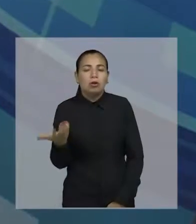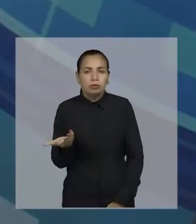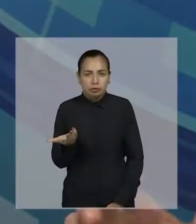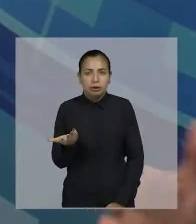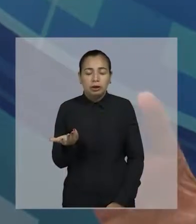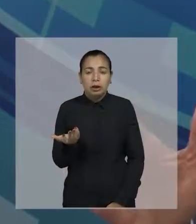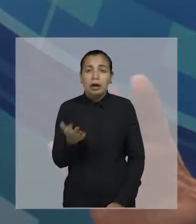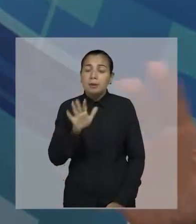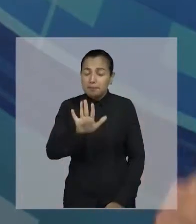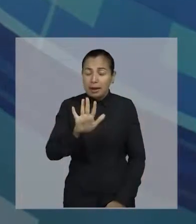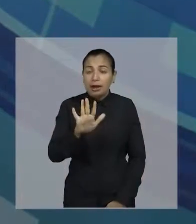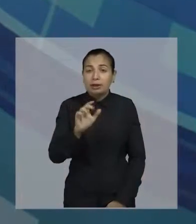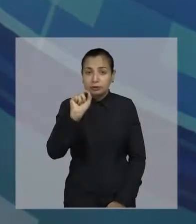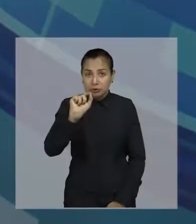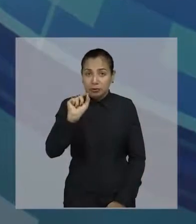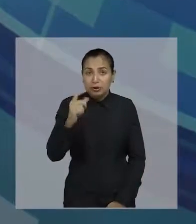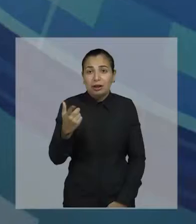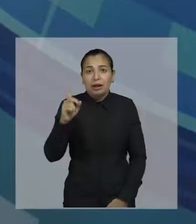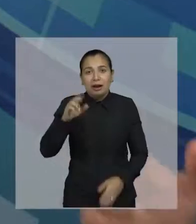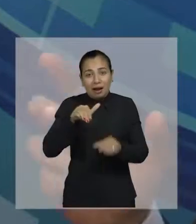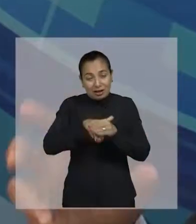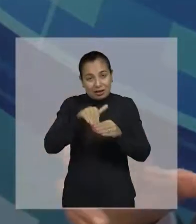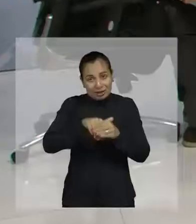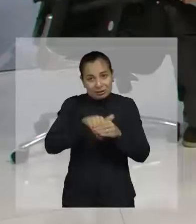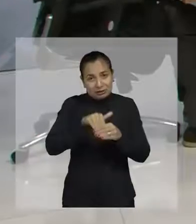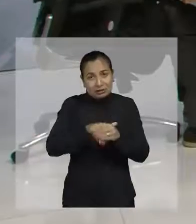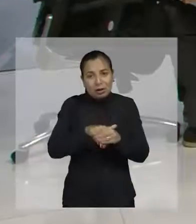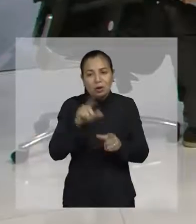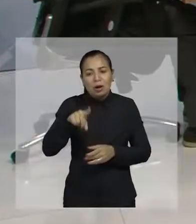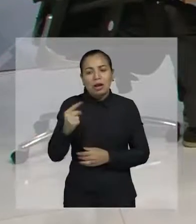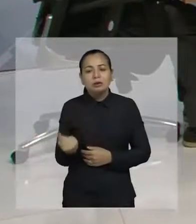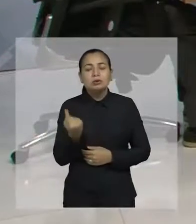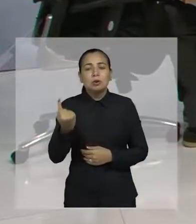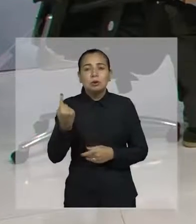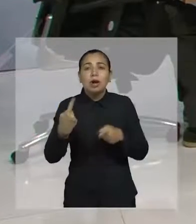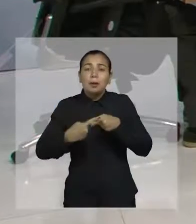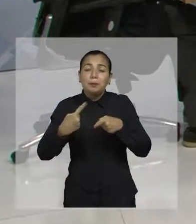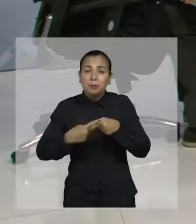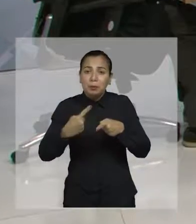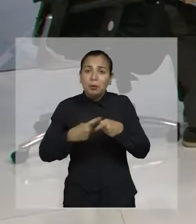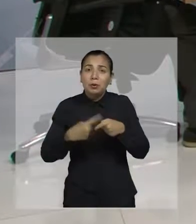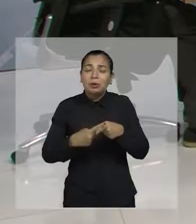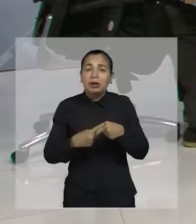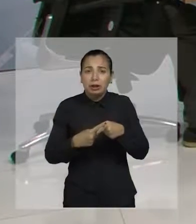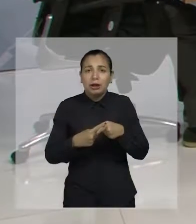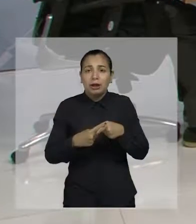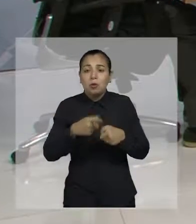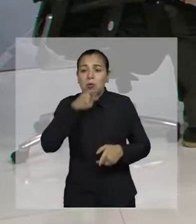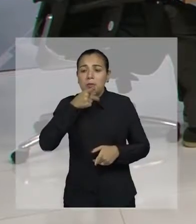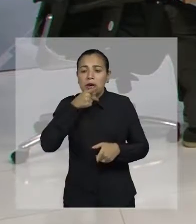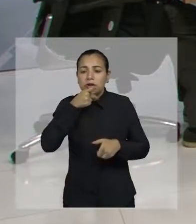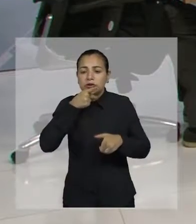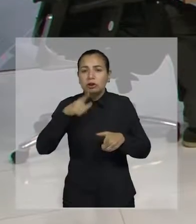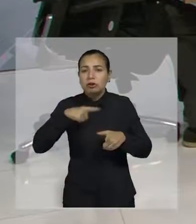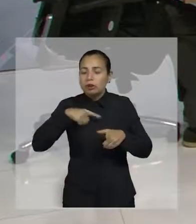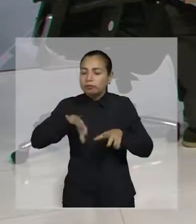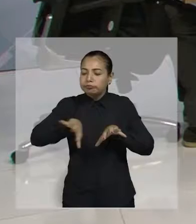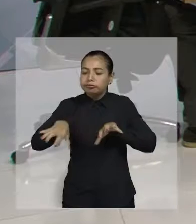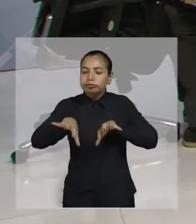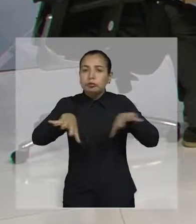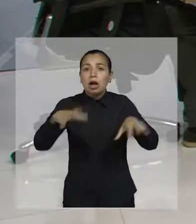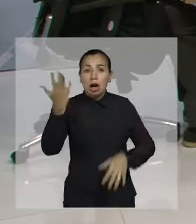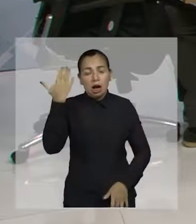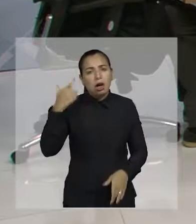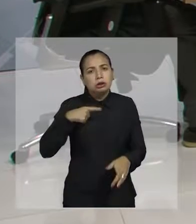eleição também é meio solteira. Aliás, porque os partidos se desmembraram nos estados, as alianças